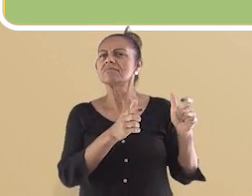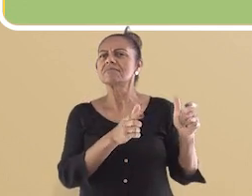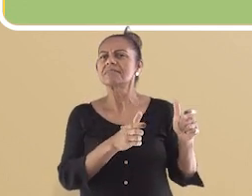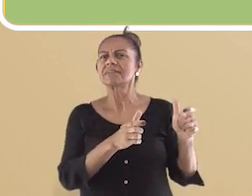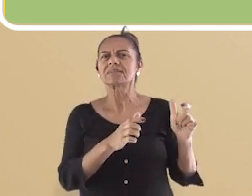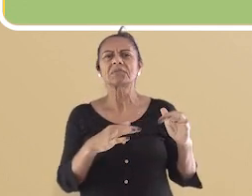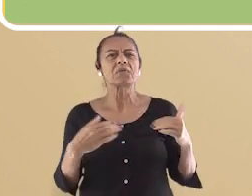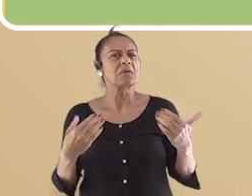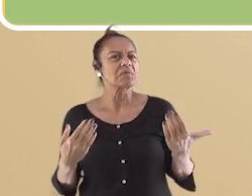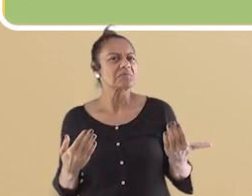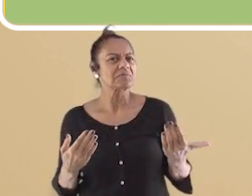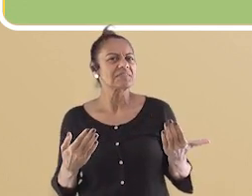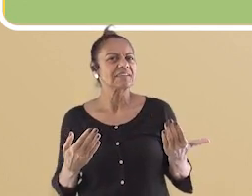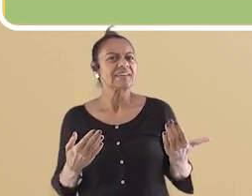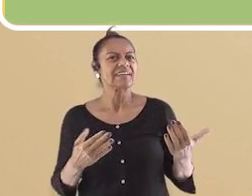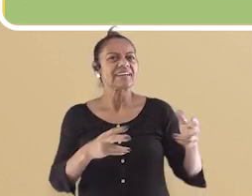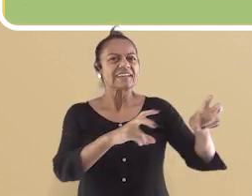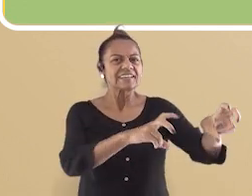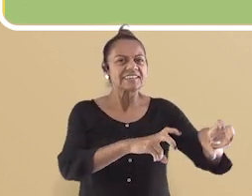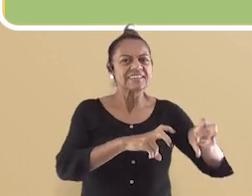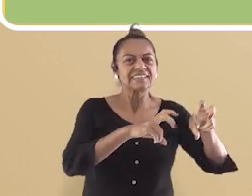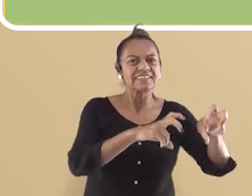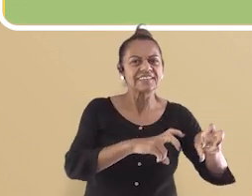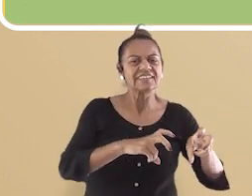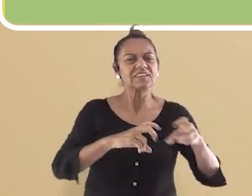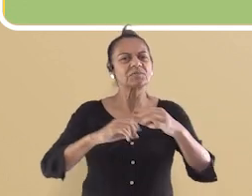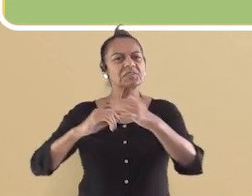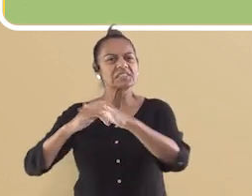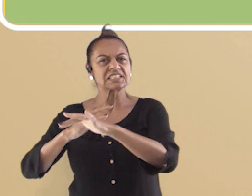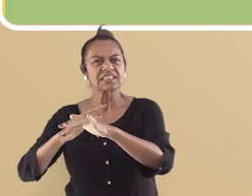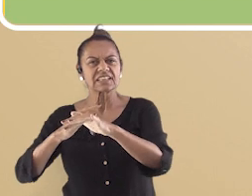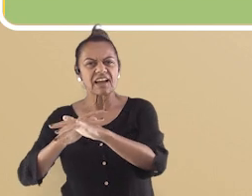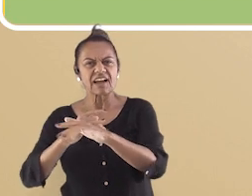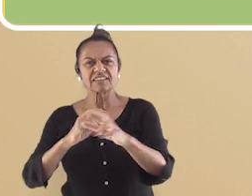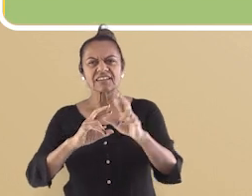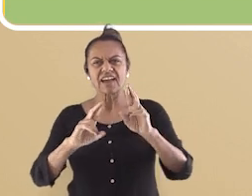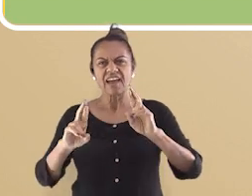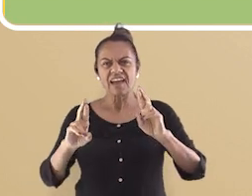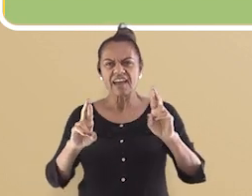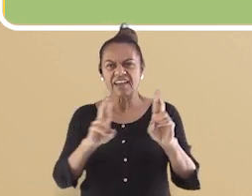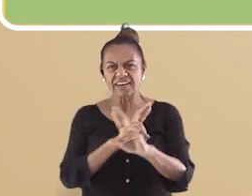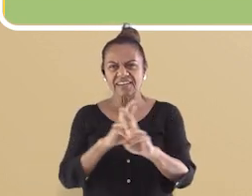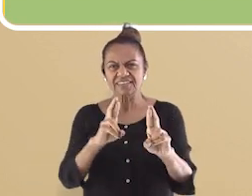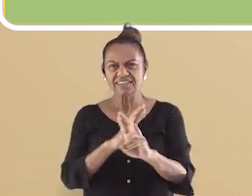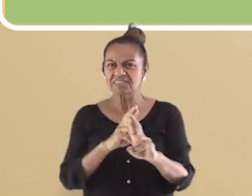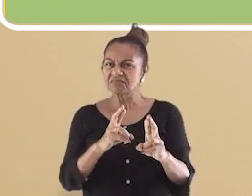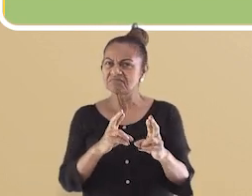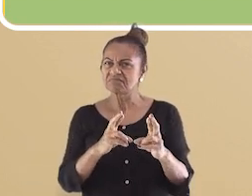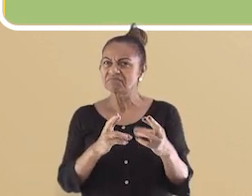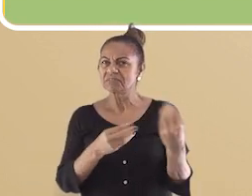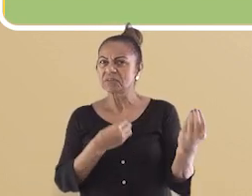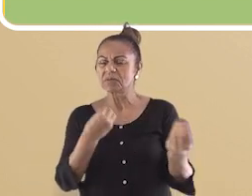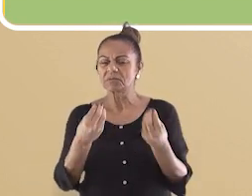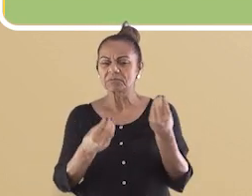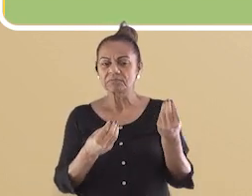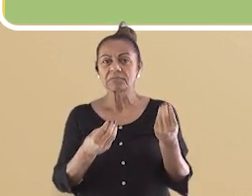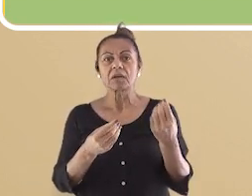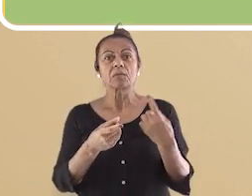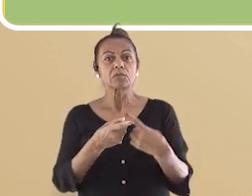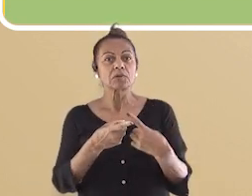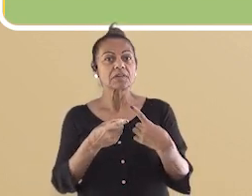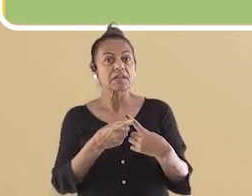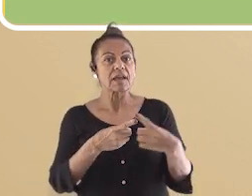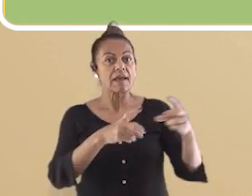dois setores são importantes e um depende do outro. Sabe como? No campo são produzidos os alimentos que